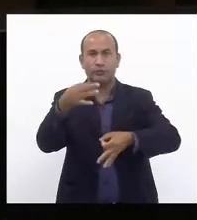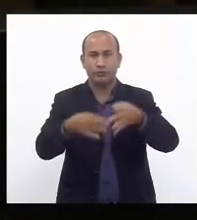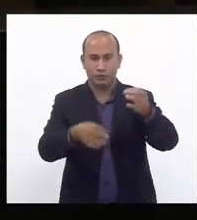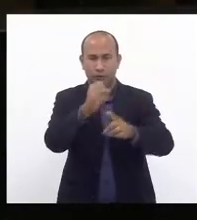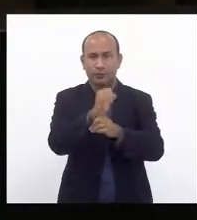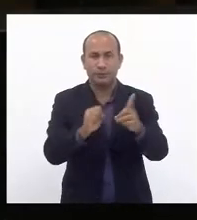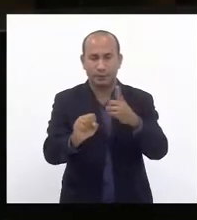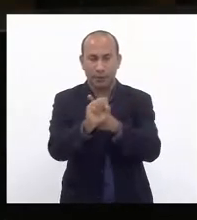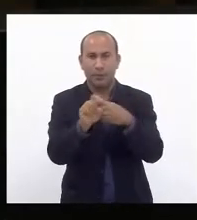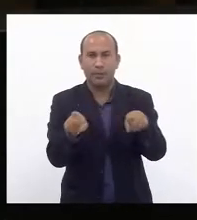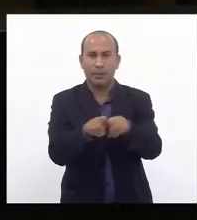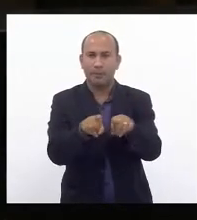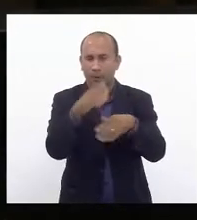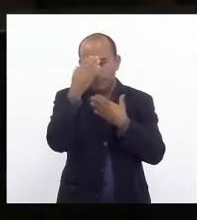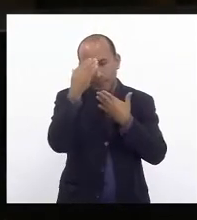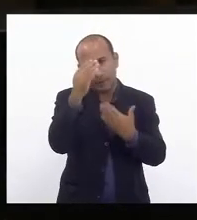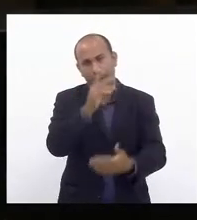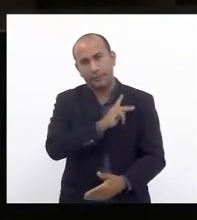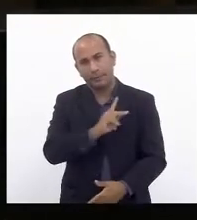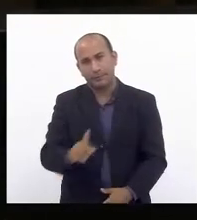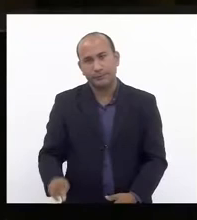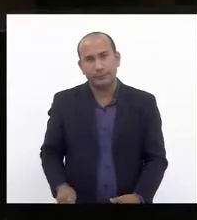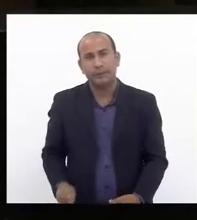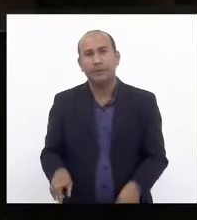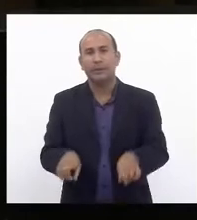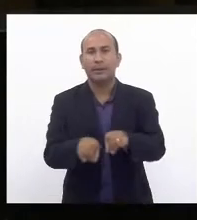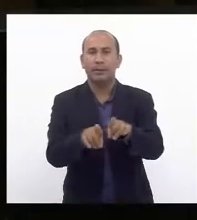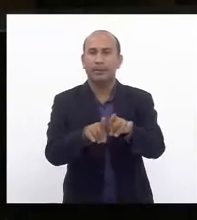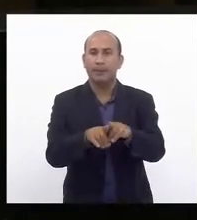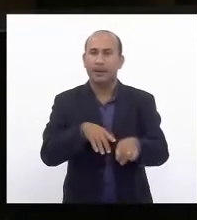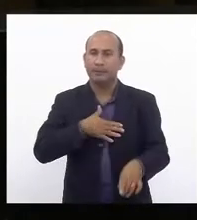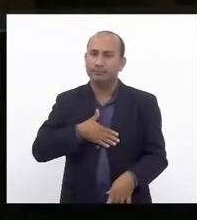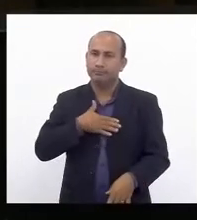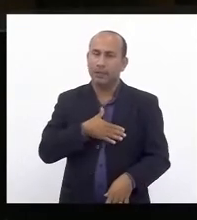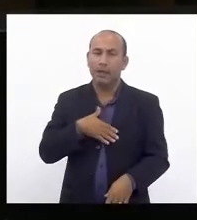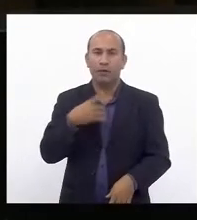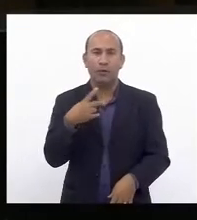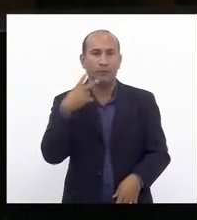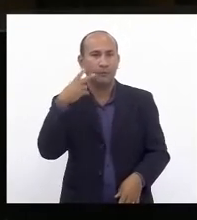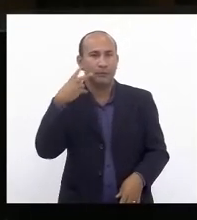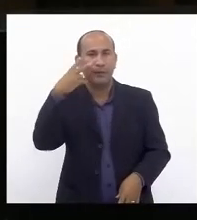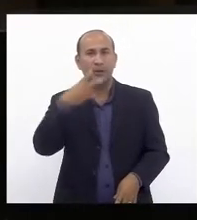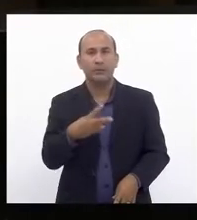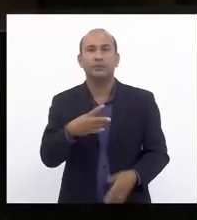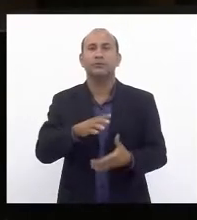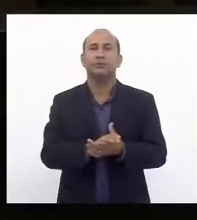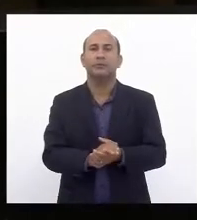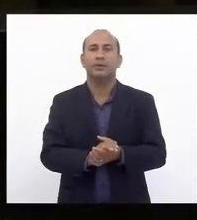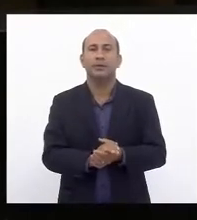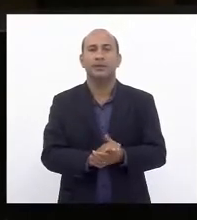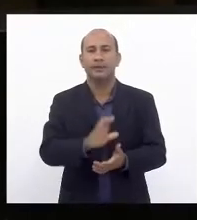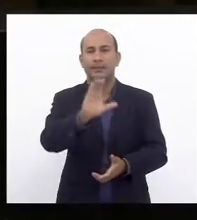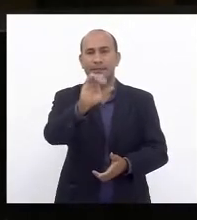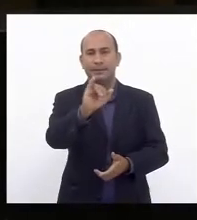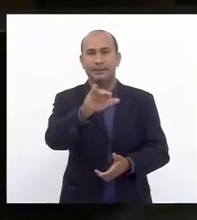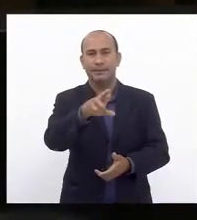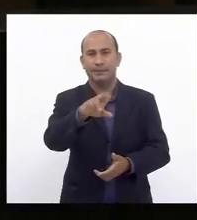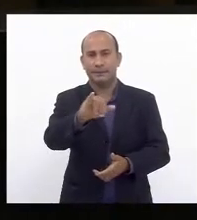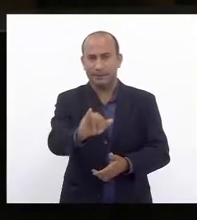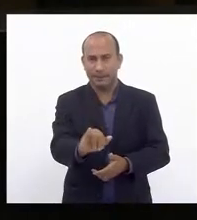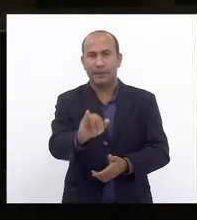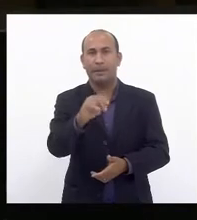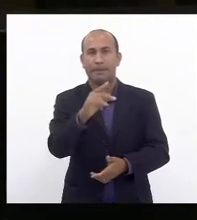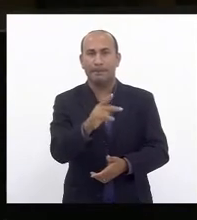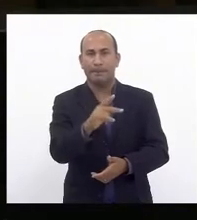também. Muito obrigada, senhor presidente, e saudar aqui a presença do nosso vereador William Siri. É o pessoal na